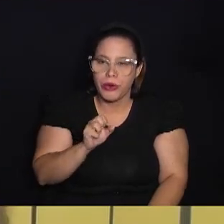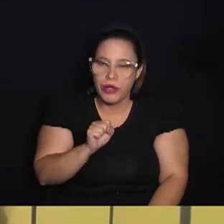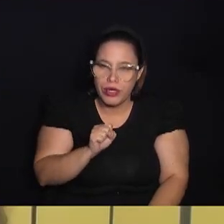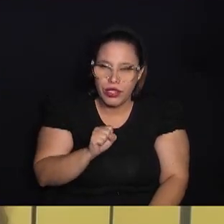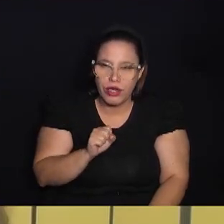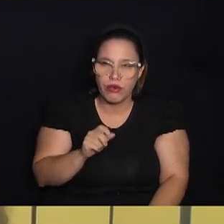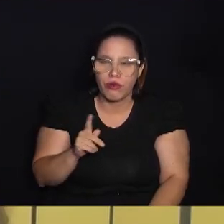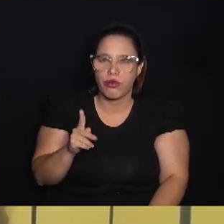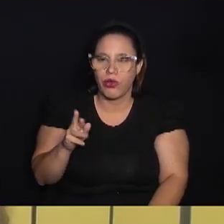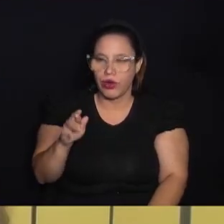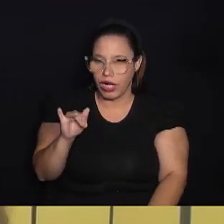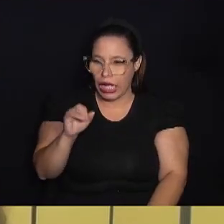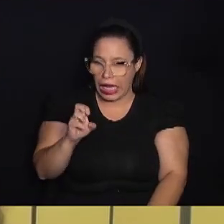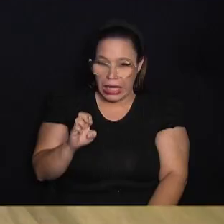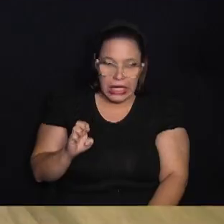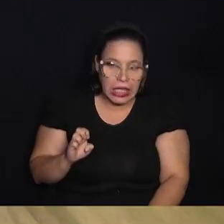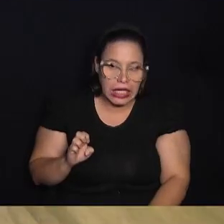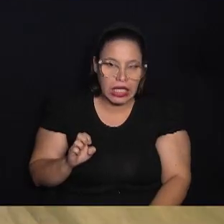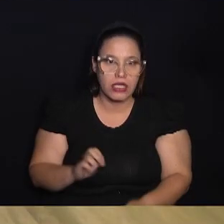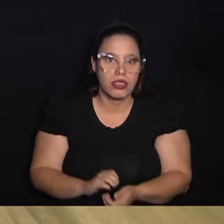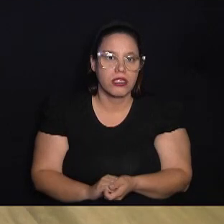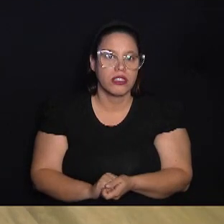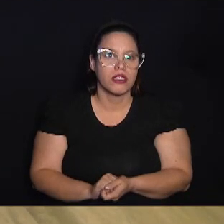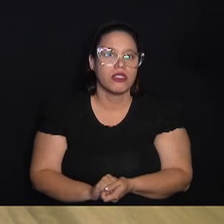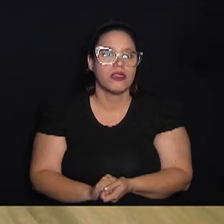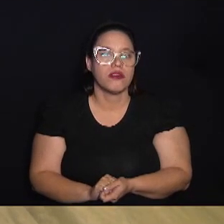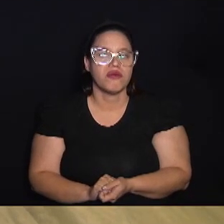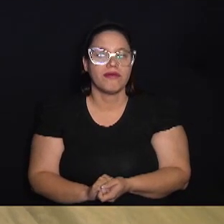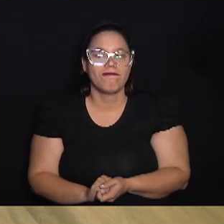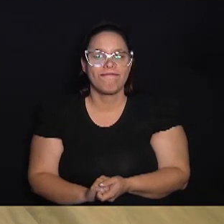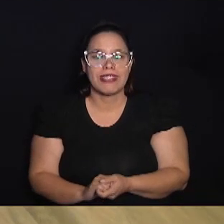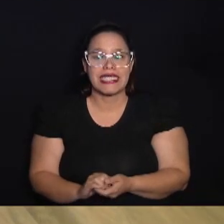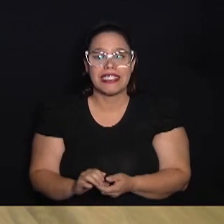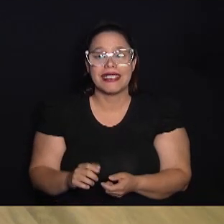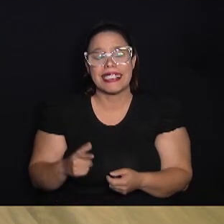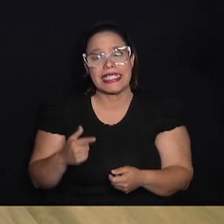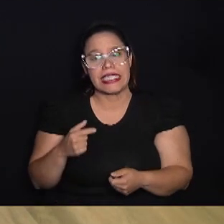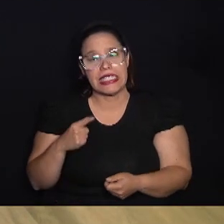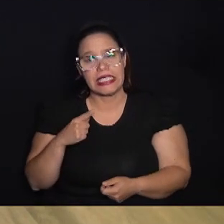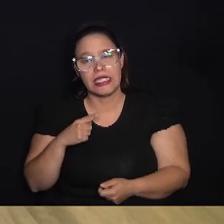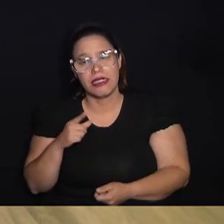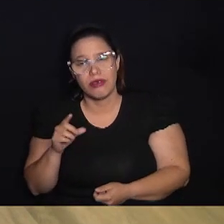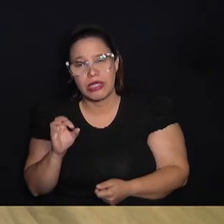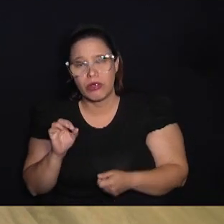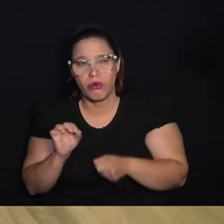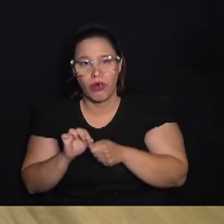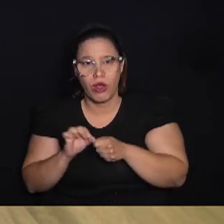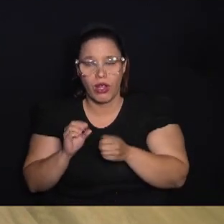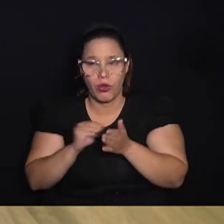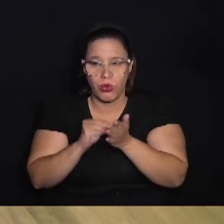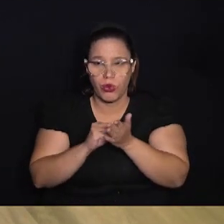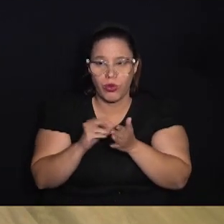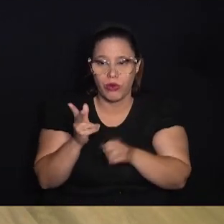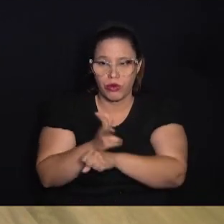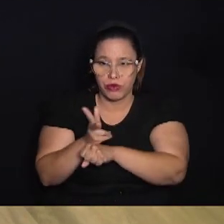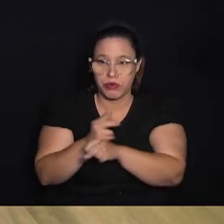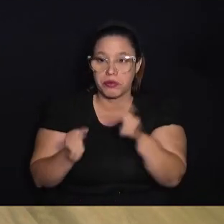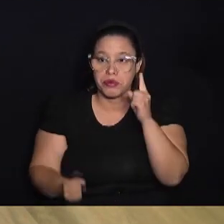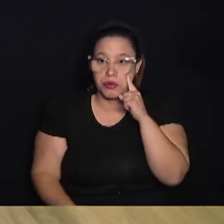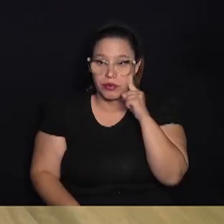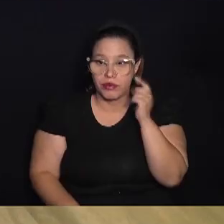perder o gancho Tho a gente ficou devendo aqui o vídeo não é do Cemitério da Saudade vamos dar uma olhada Então vamos lá